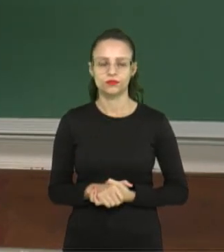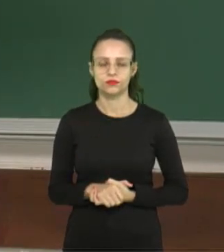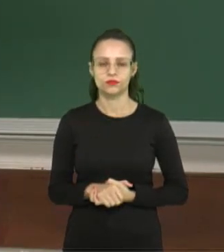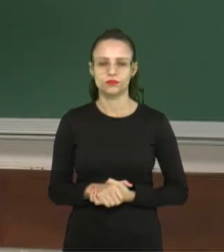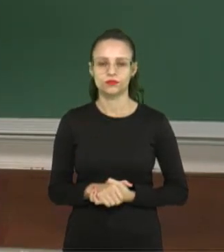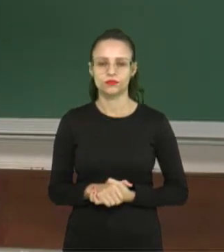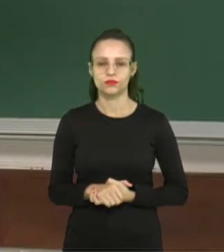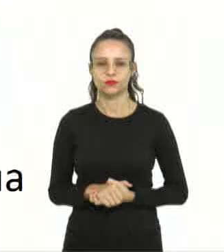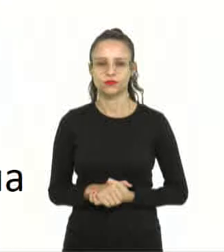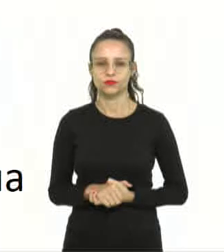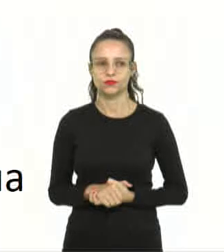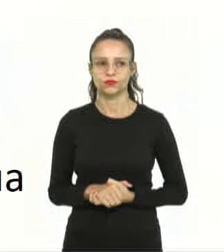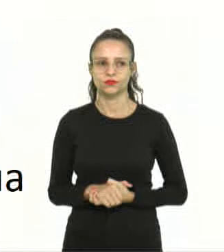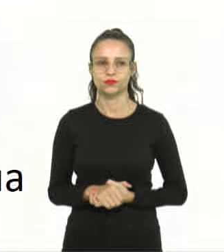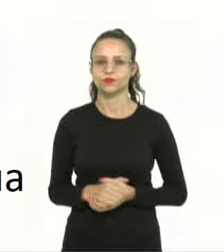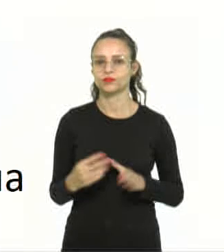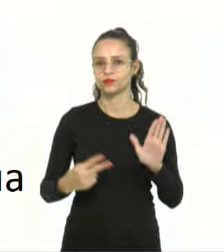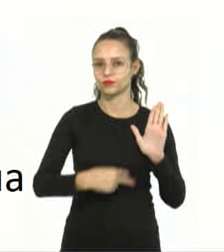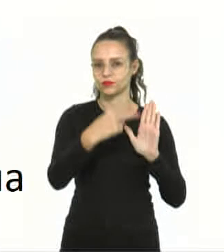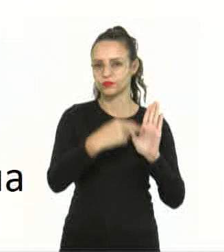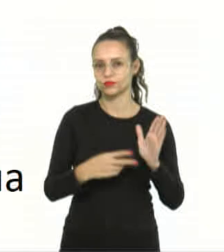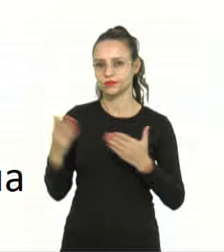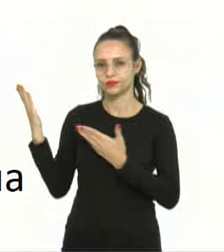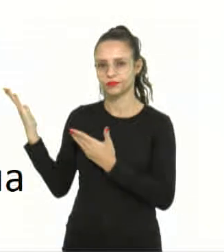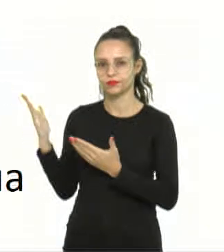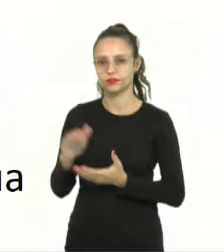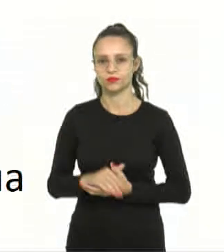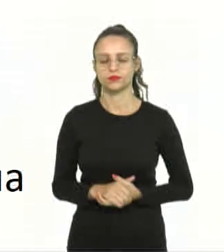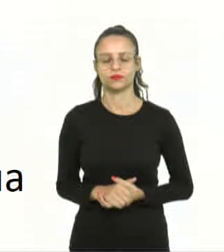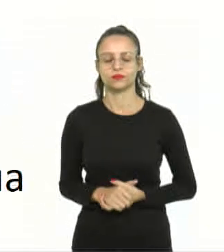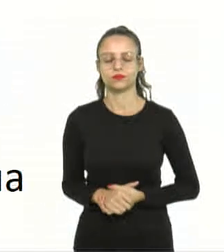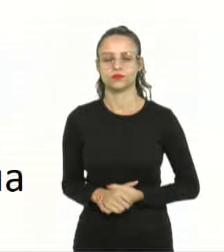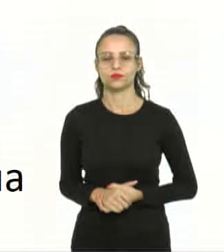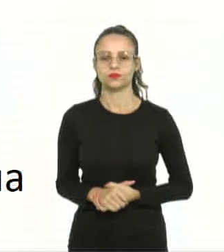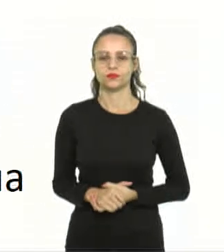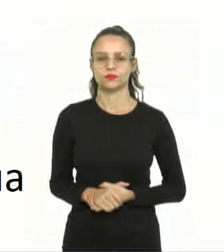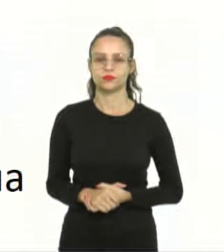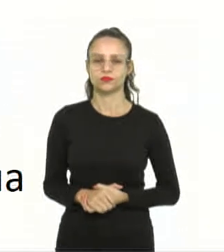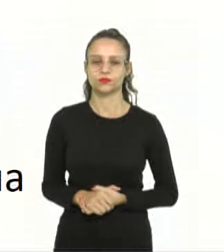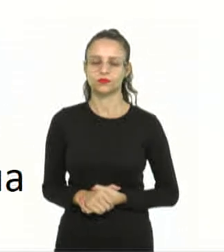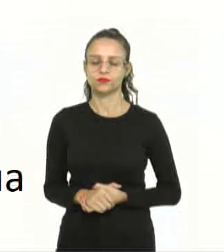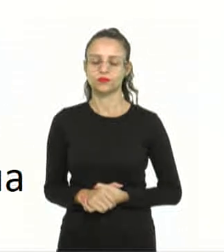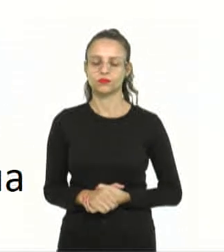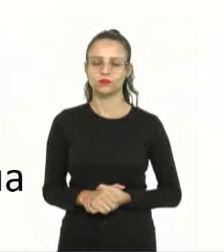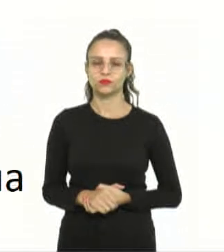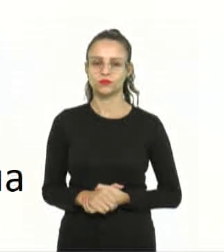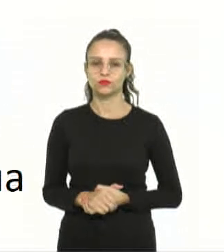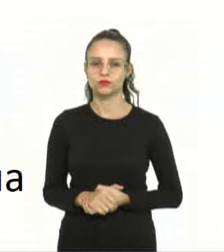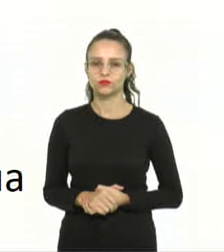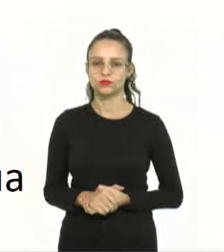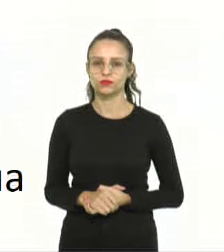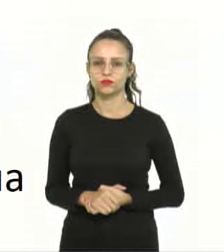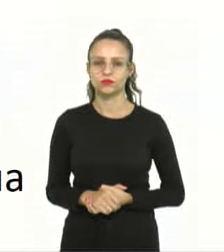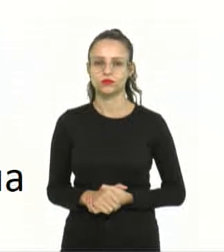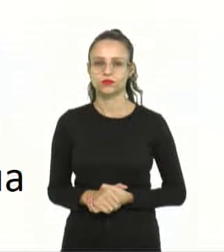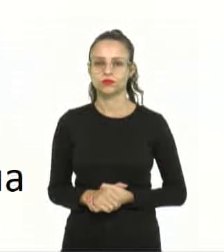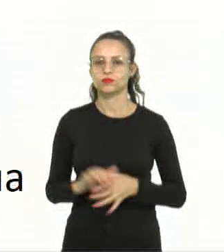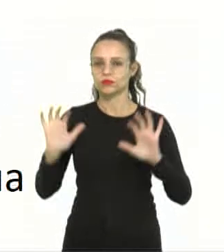Espanha. A leer entonces, chicos, es una fiesta cristiana muy popular en todo el mundo, uma